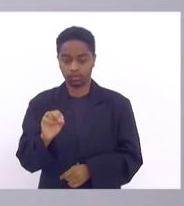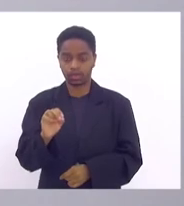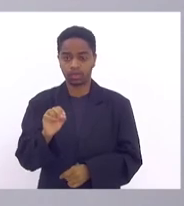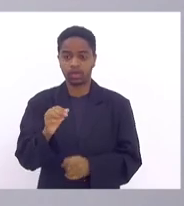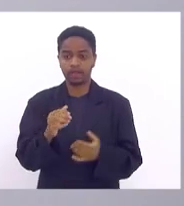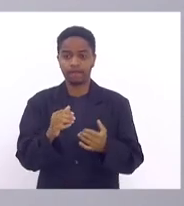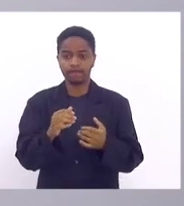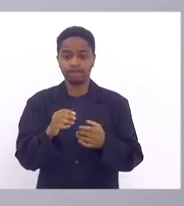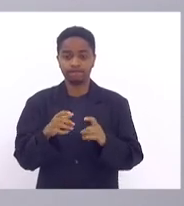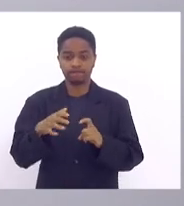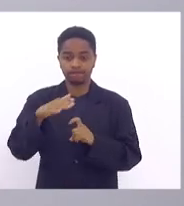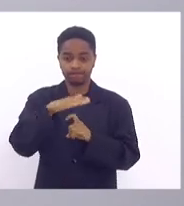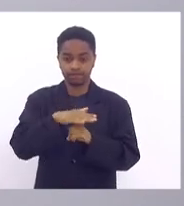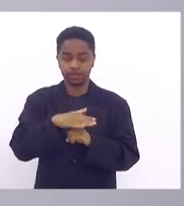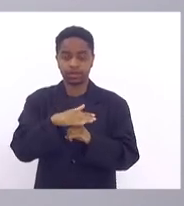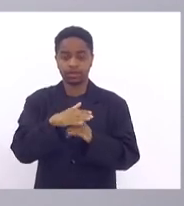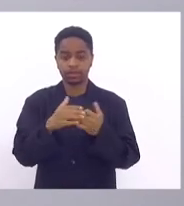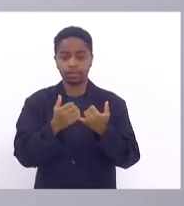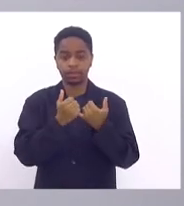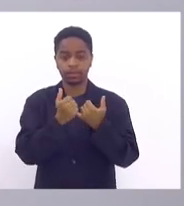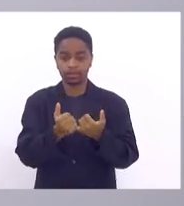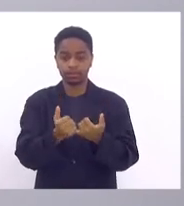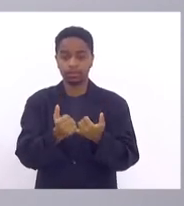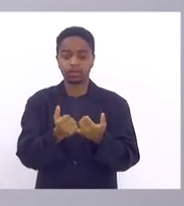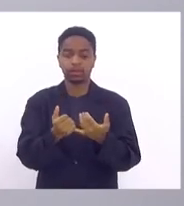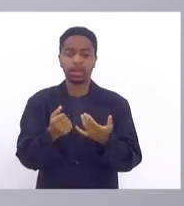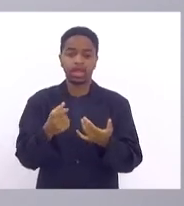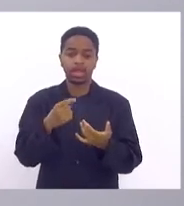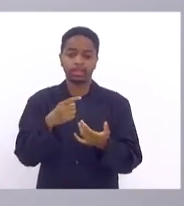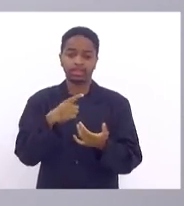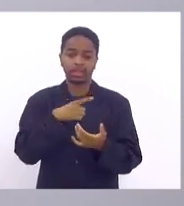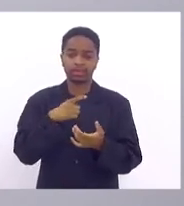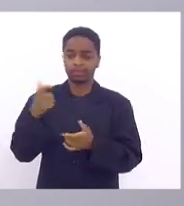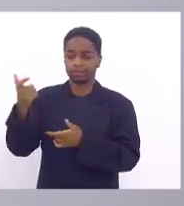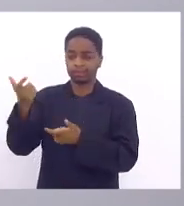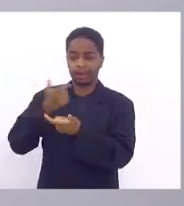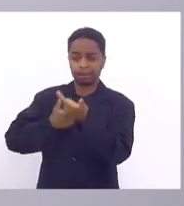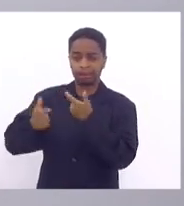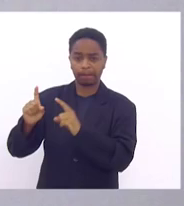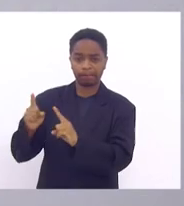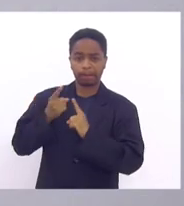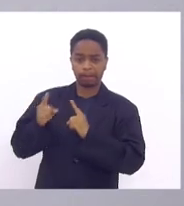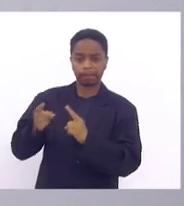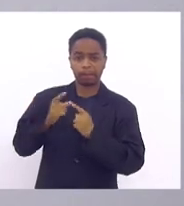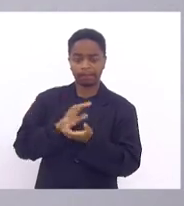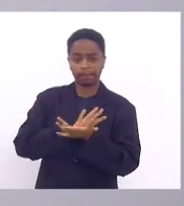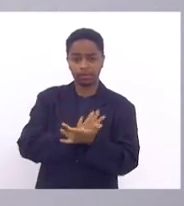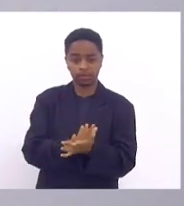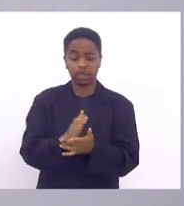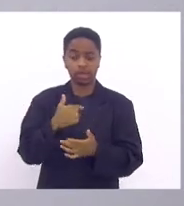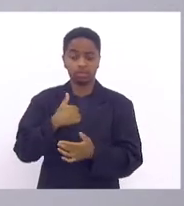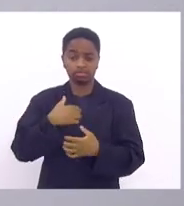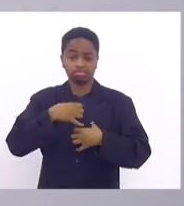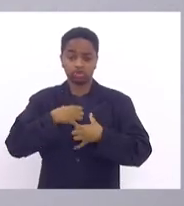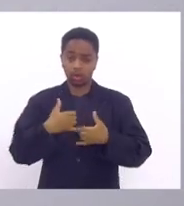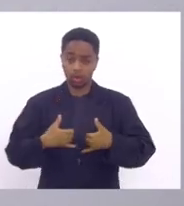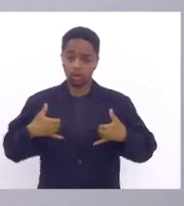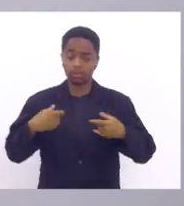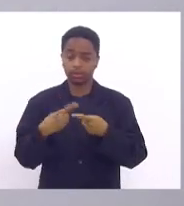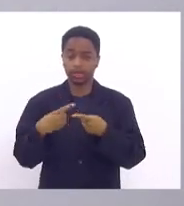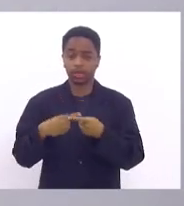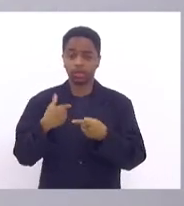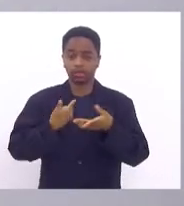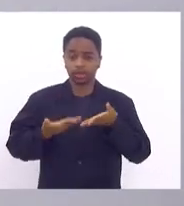nordestina também eu tenho uma carga de preconceito em cima de mim e essa carga de preconceito me orgulha porque eu também sou